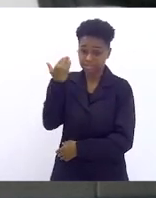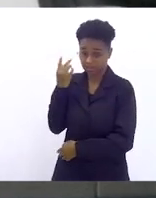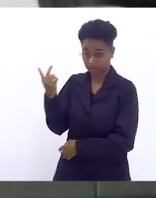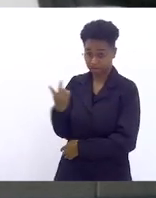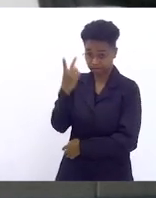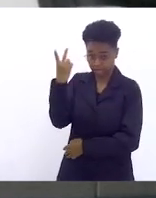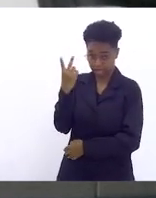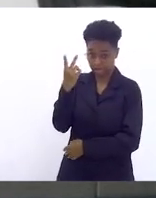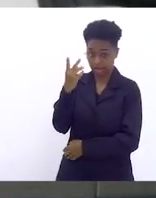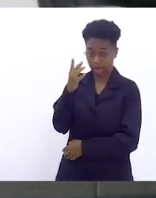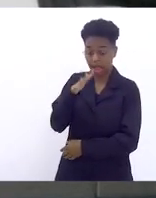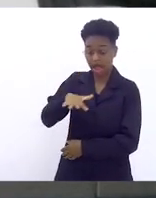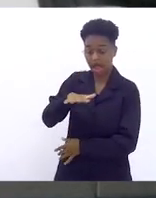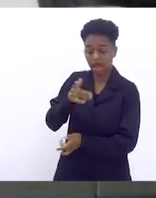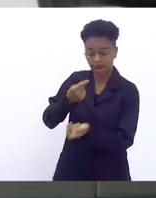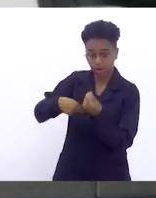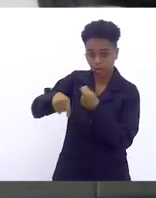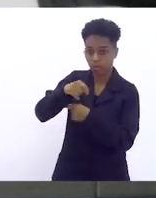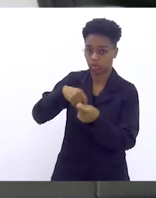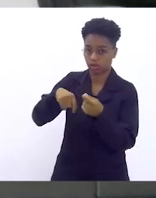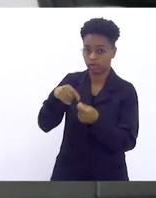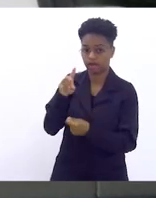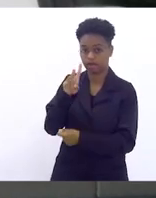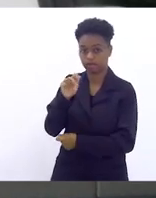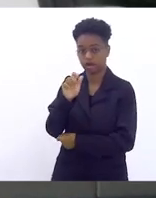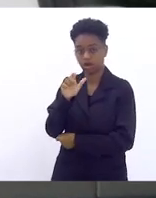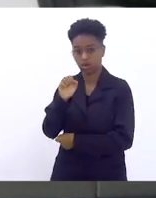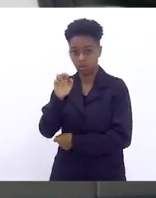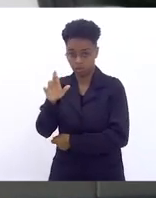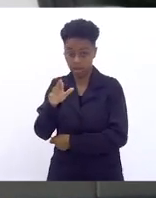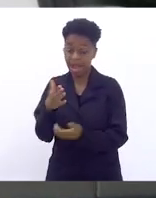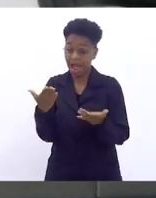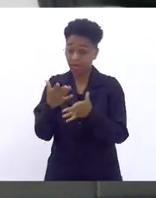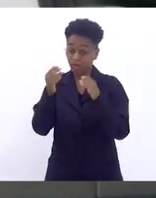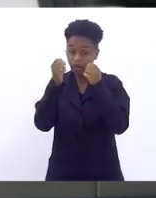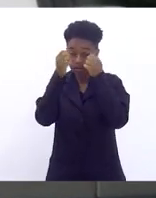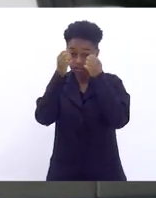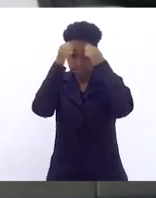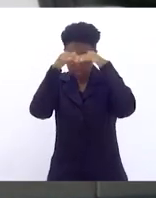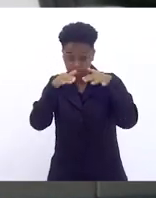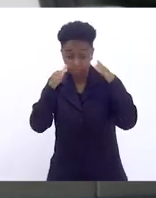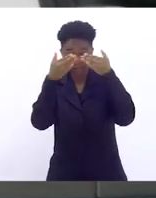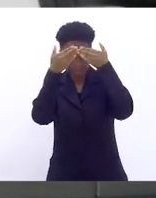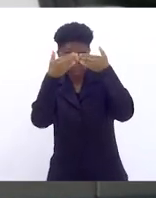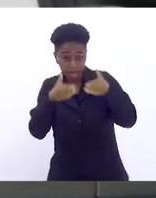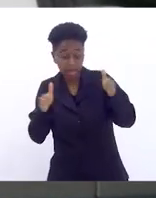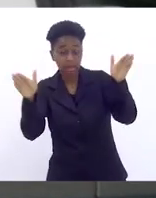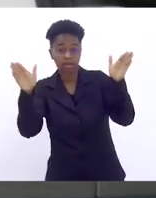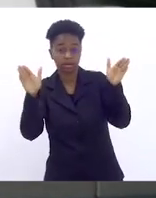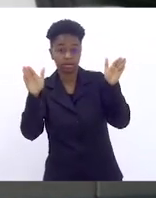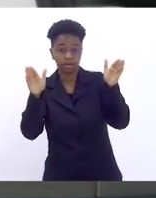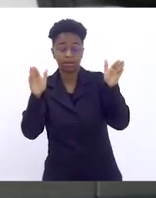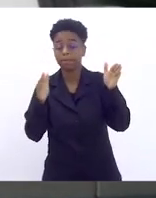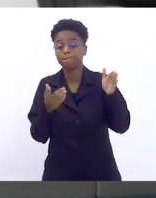e Hoje existe uma compreensão ampliada de valor econômico que considera da extração